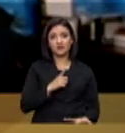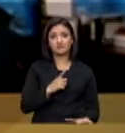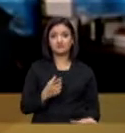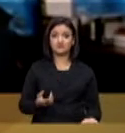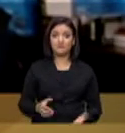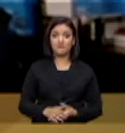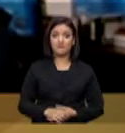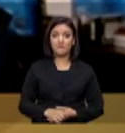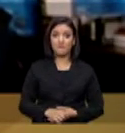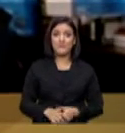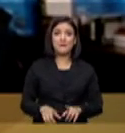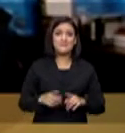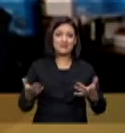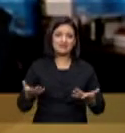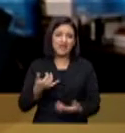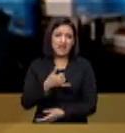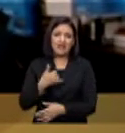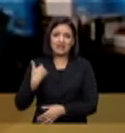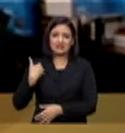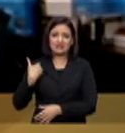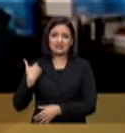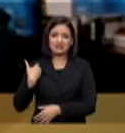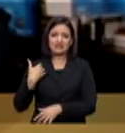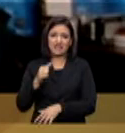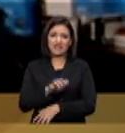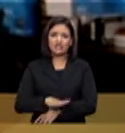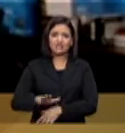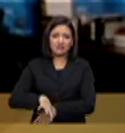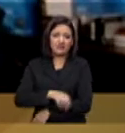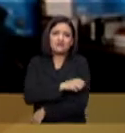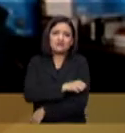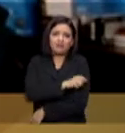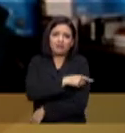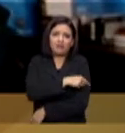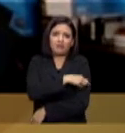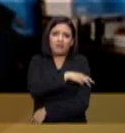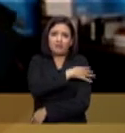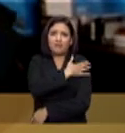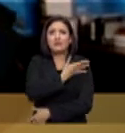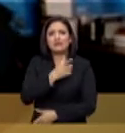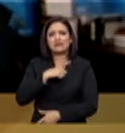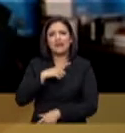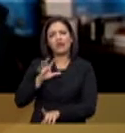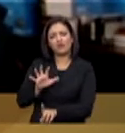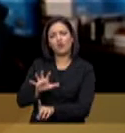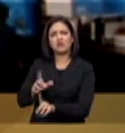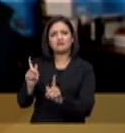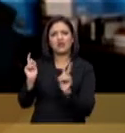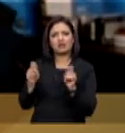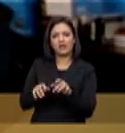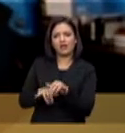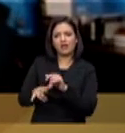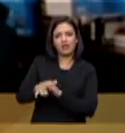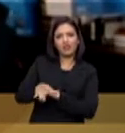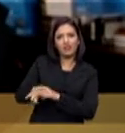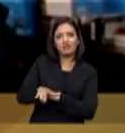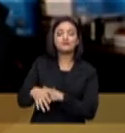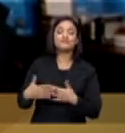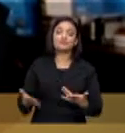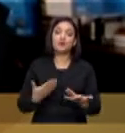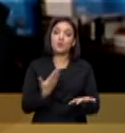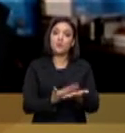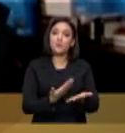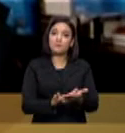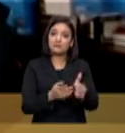altura da idade das crianças, da adolescência, são facilmente influenciáveis. Os estudos que acompanham o